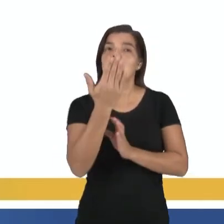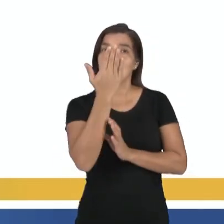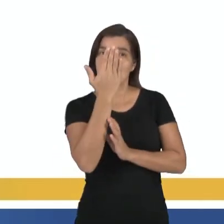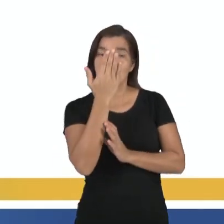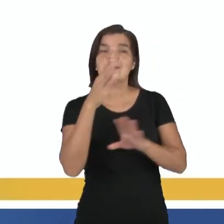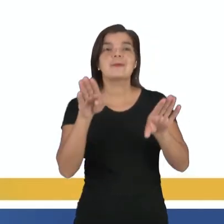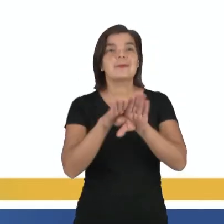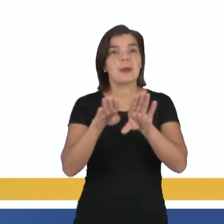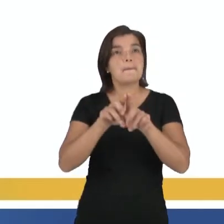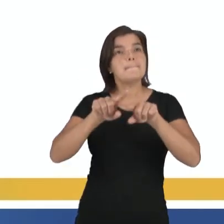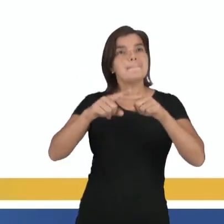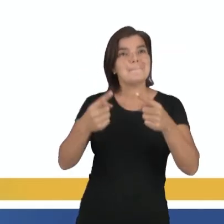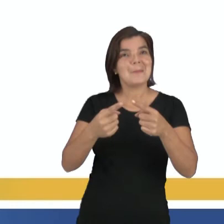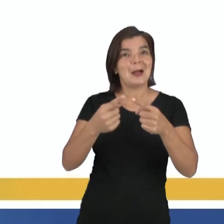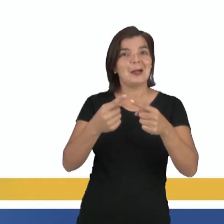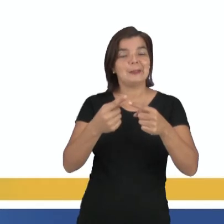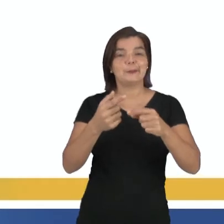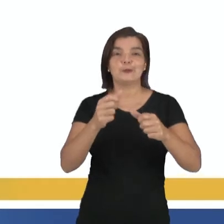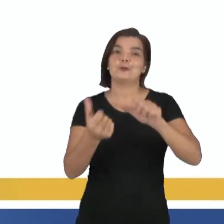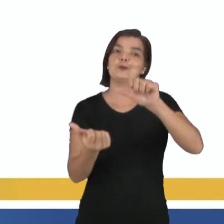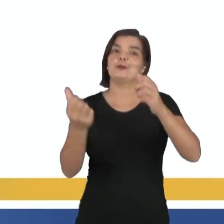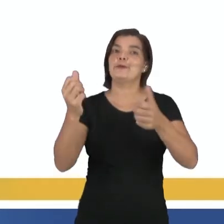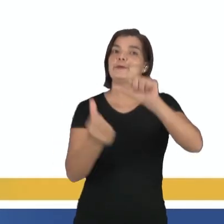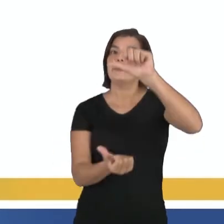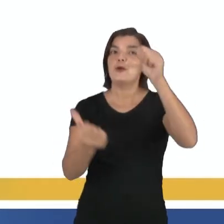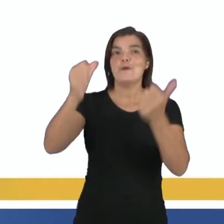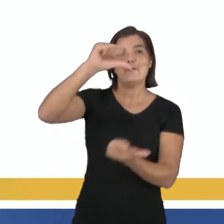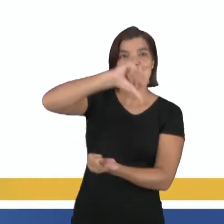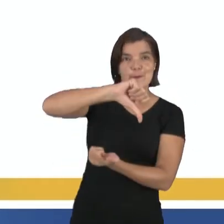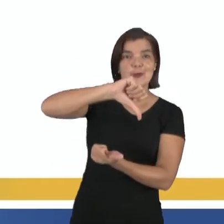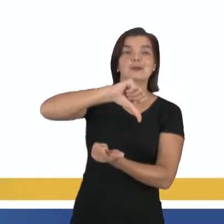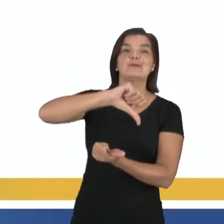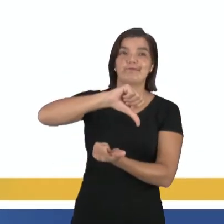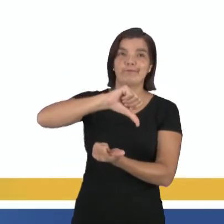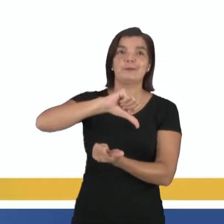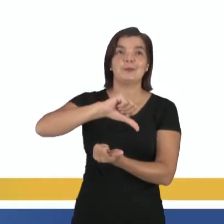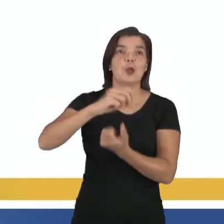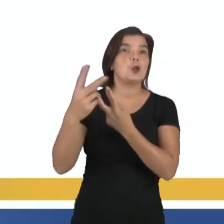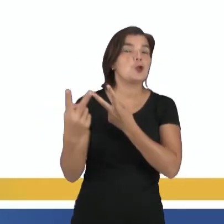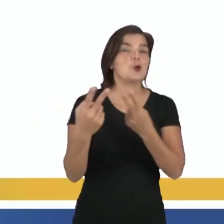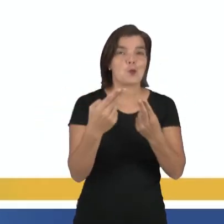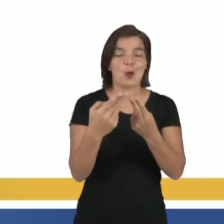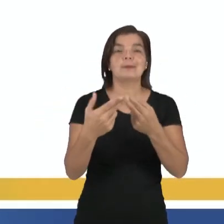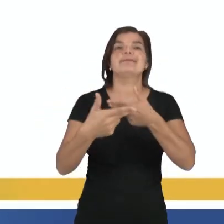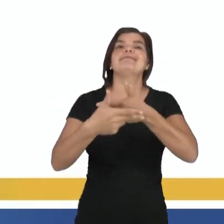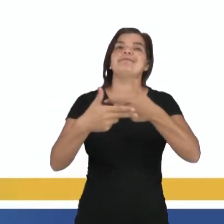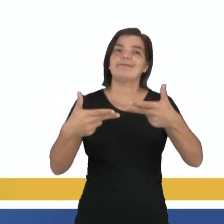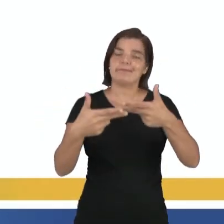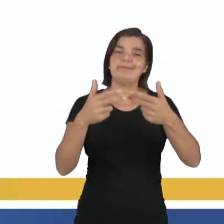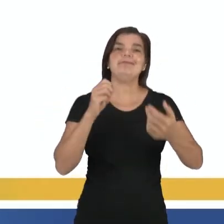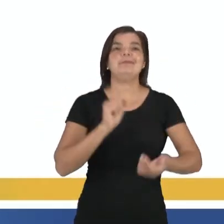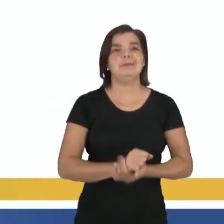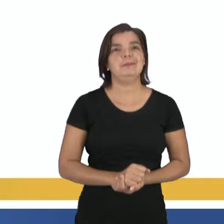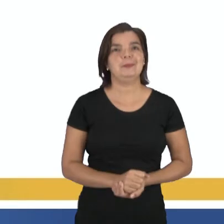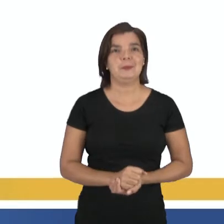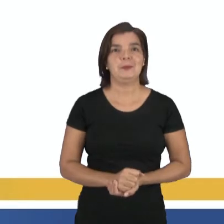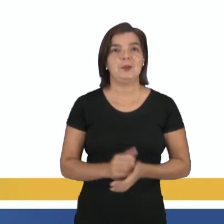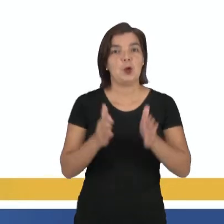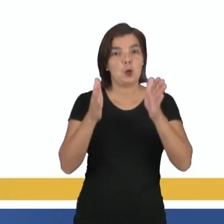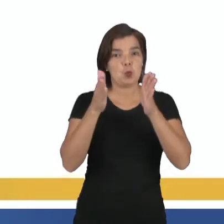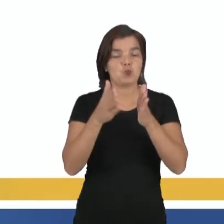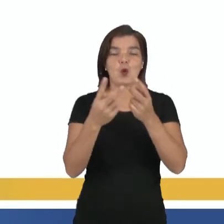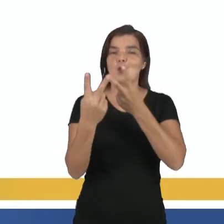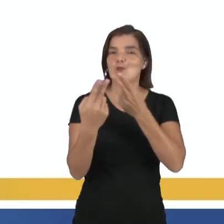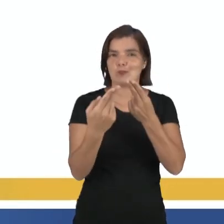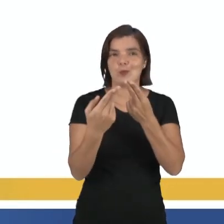lente, porém ela ficou de cabeça para baixo, ou seja, ela virou uma imagem invertida e, se tu verificar as setas, elas estão